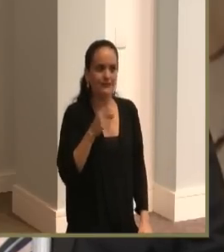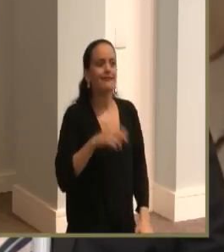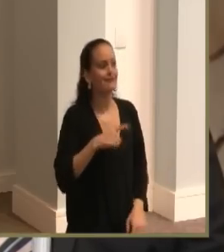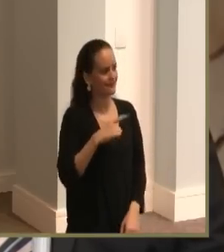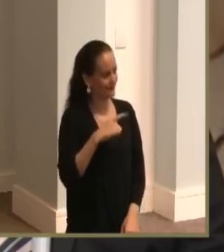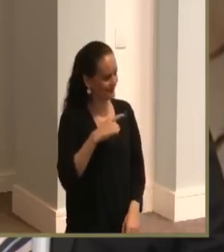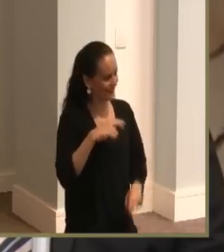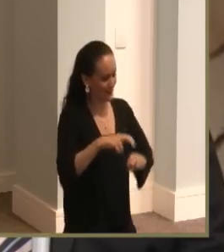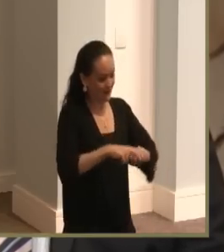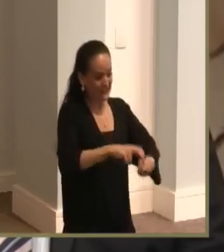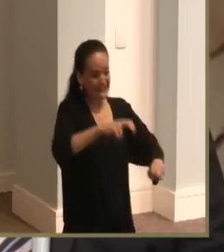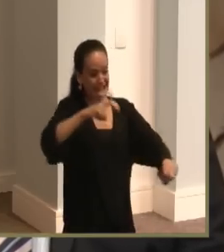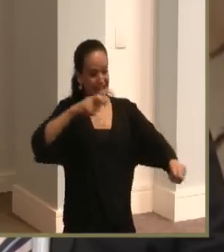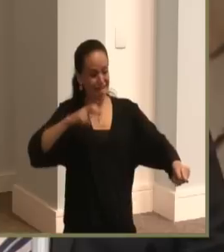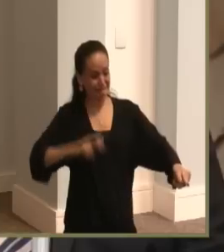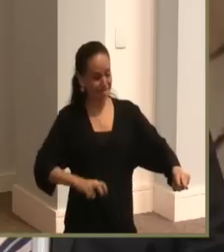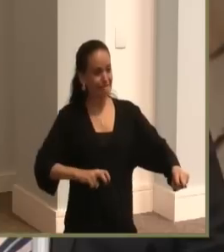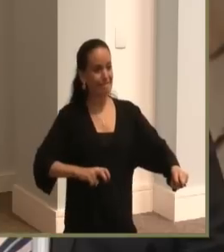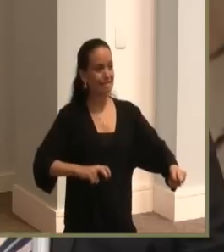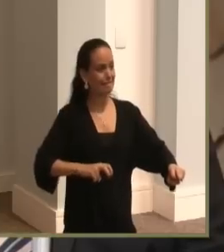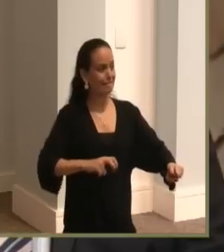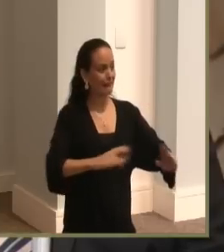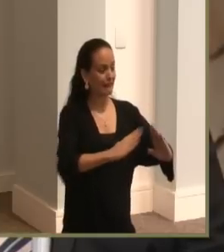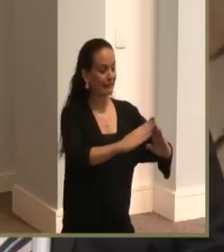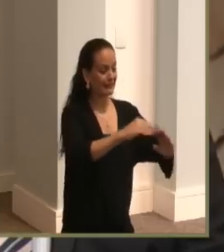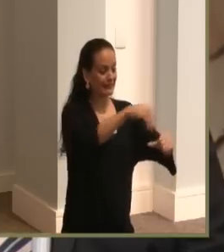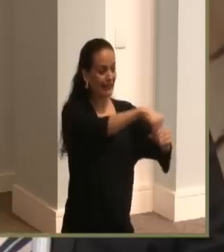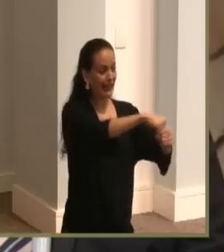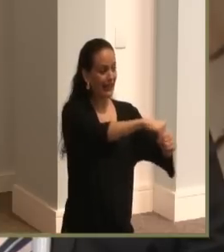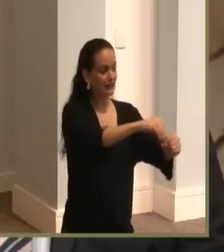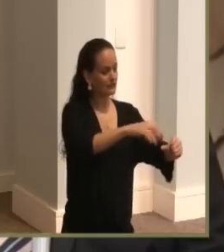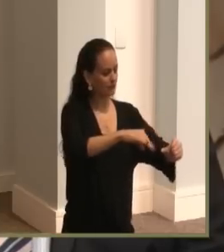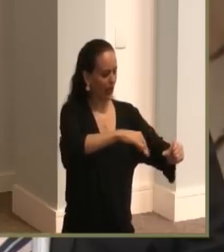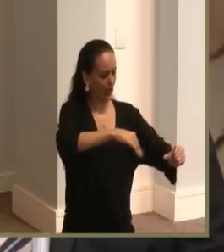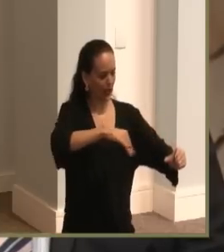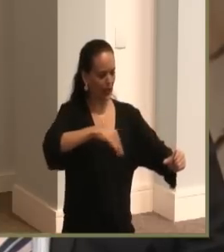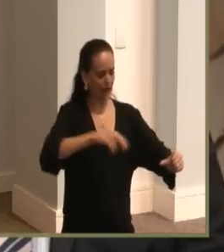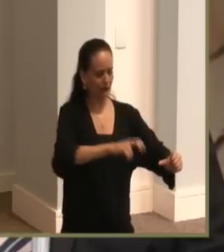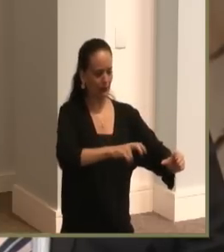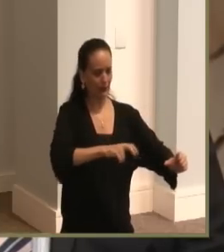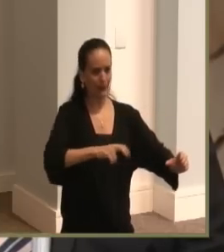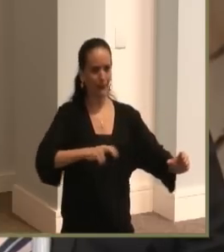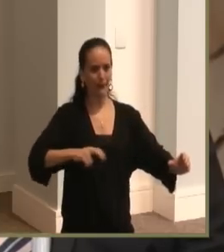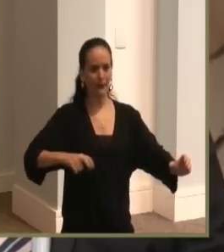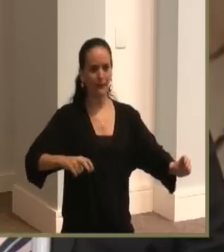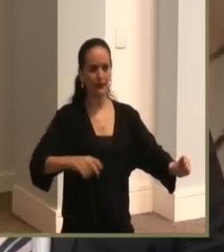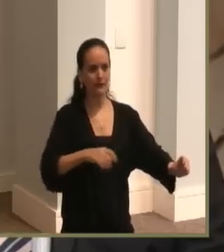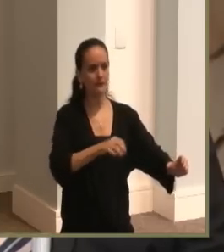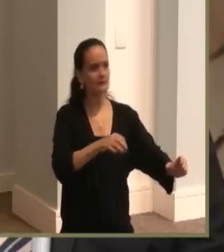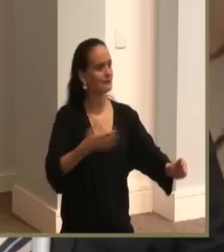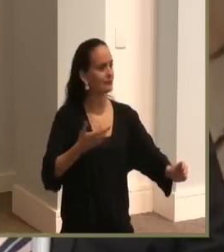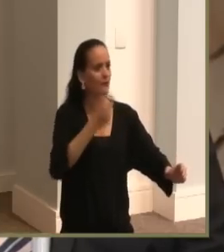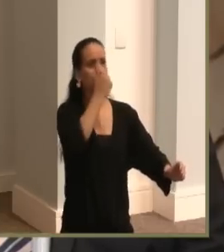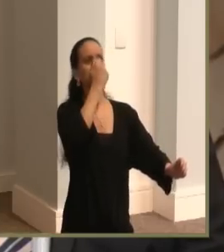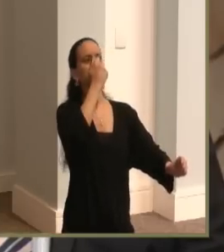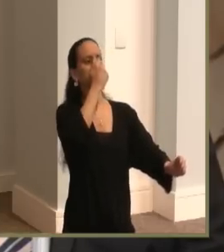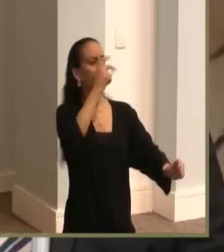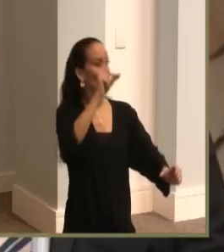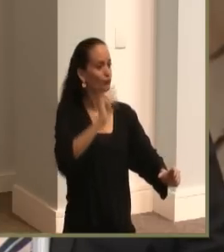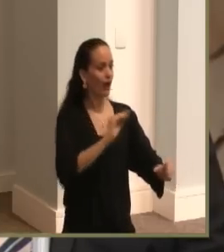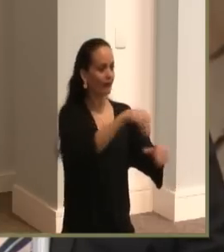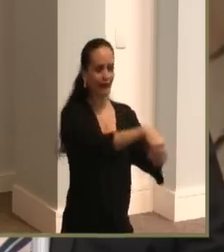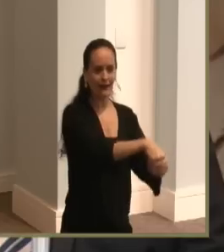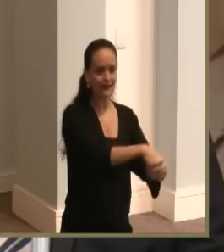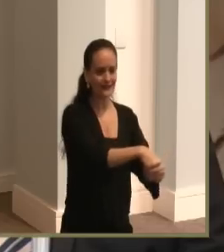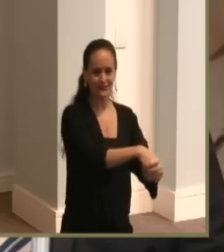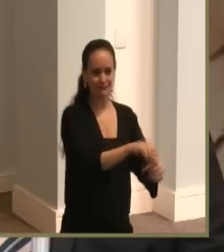eu disse, eu vou ficar aqui no friozinho que os irmãos do Riacho Fundo passam, porque não tem um templo maior ainda, e fiquei ali até a hora de pregar, quando